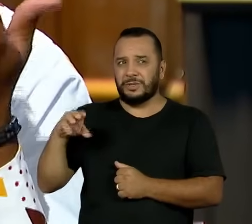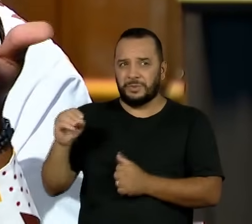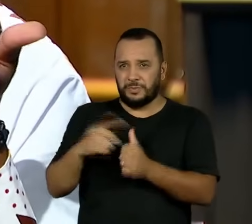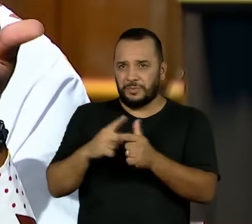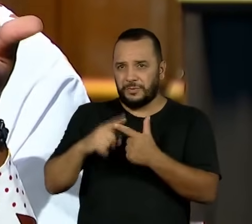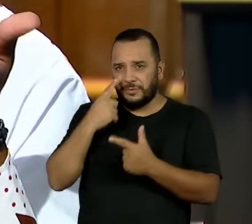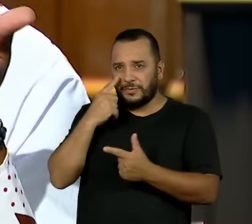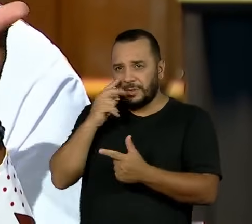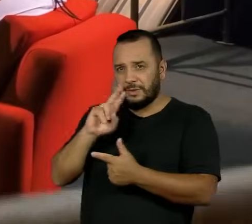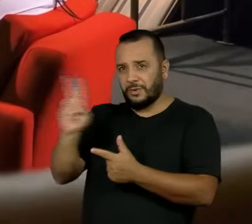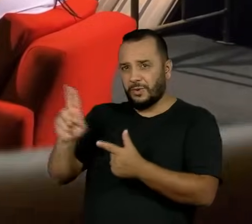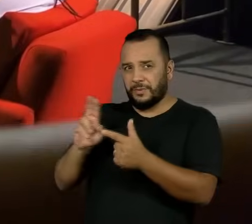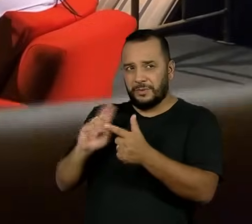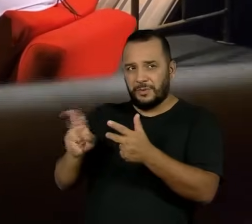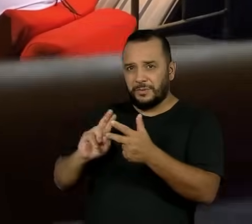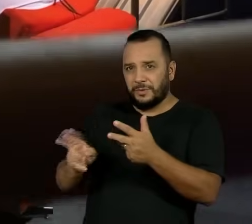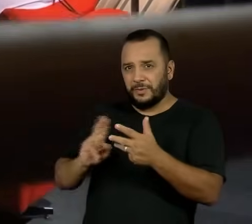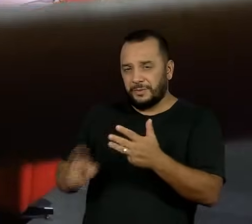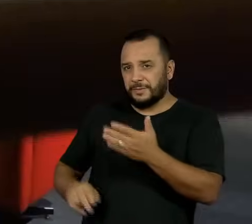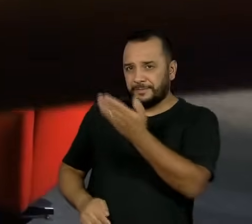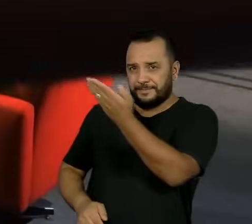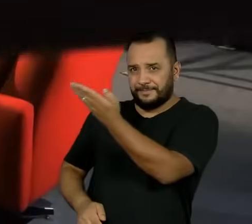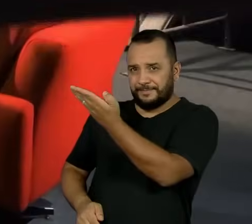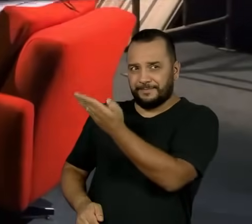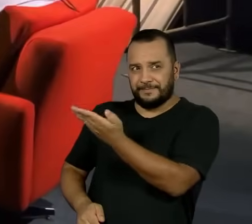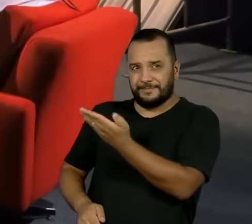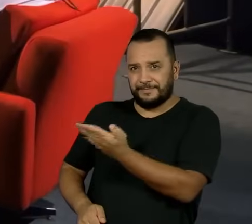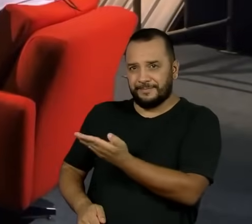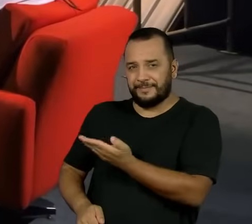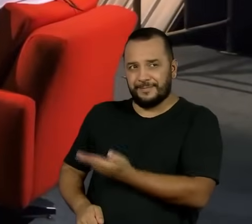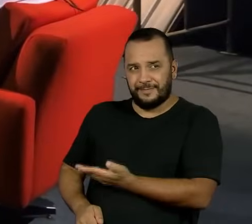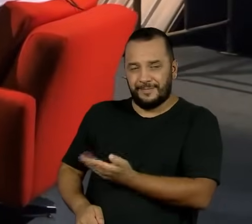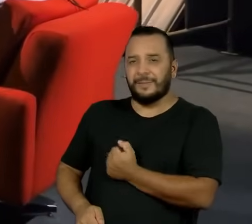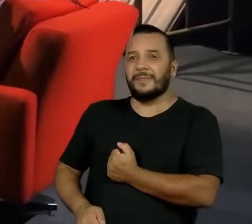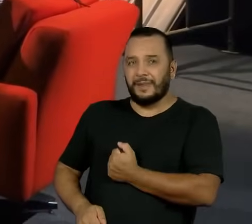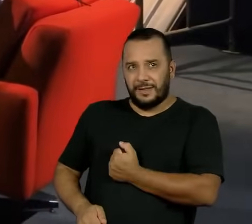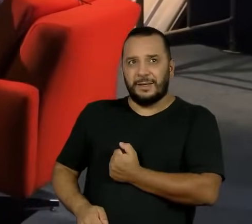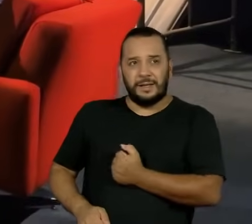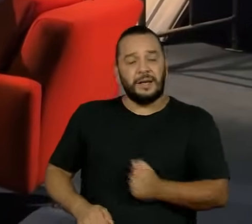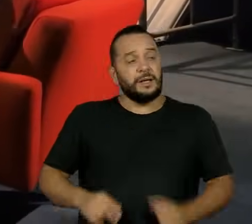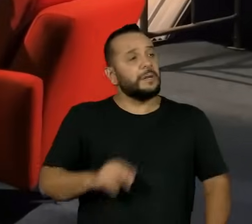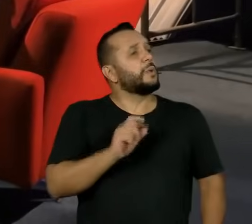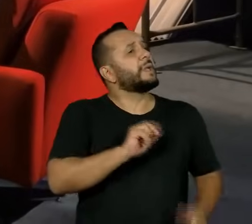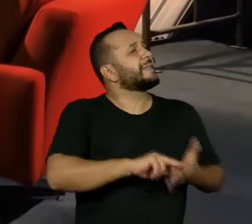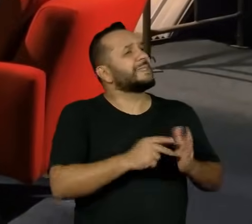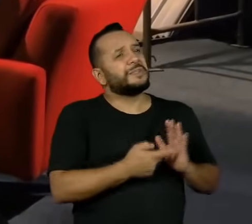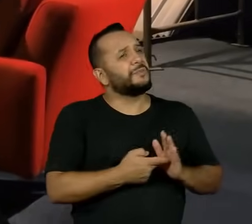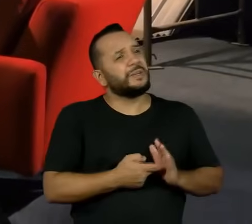falar etarismo, se falar ageísmo, né, do termo inglês, é a discriminação que